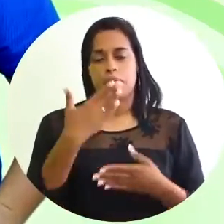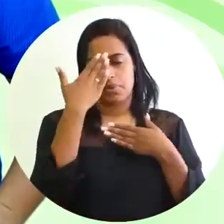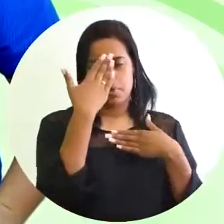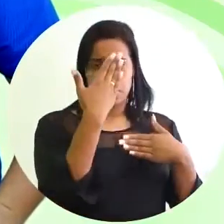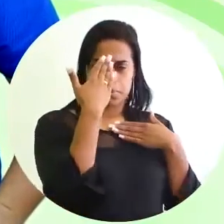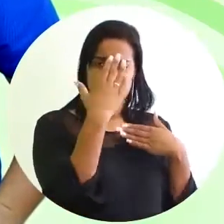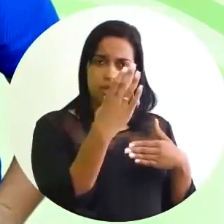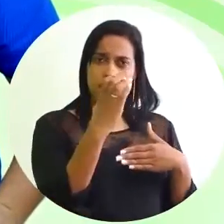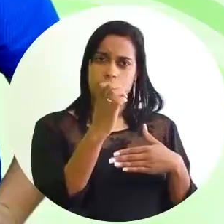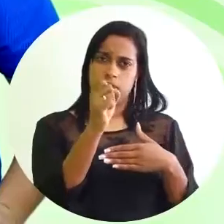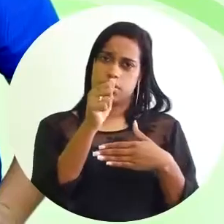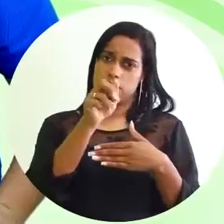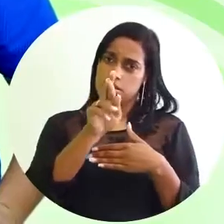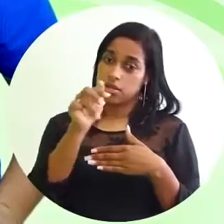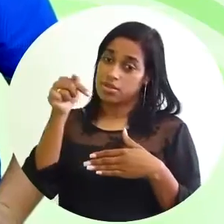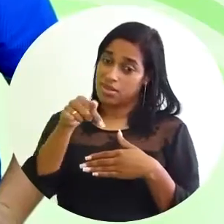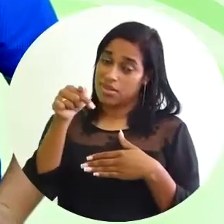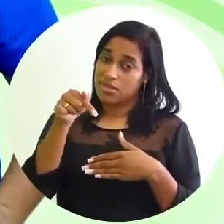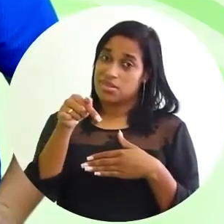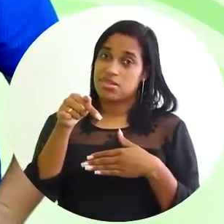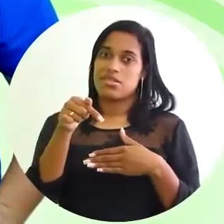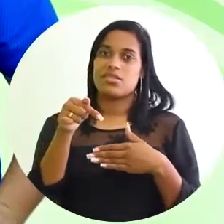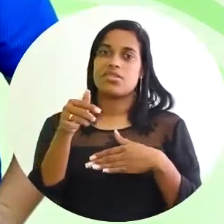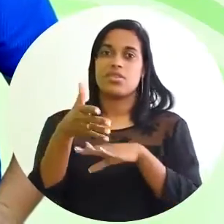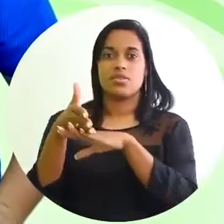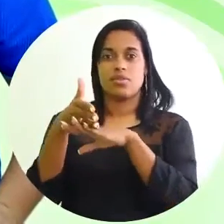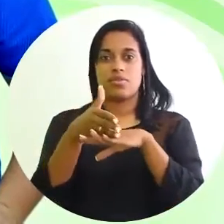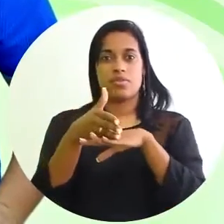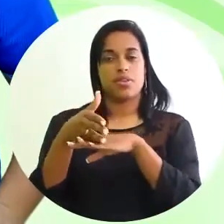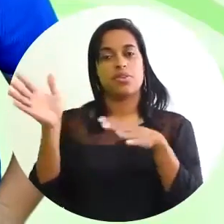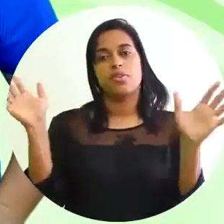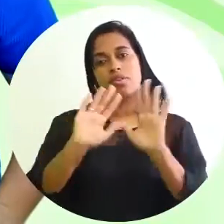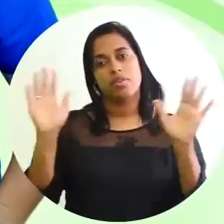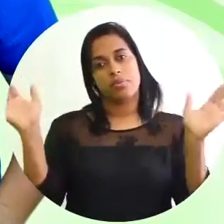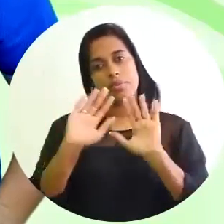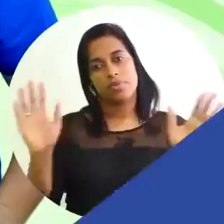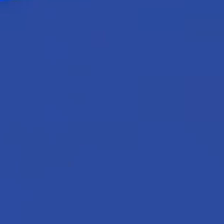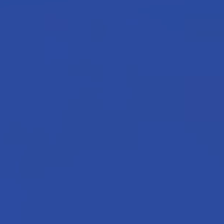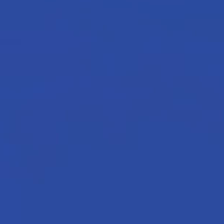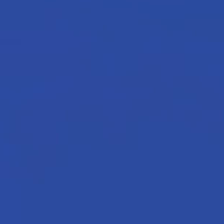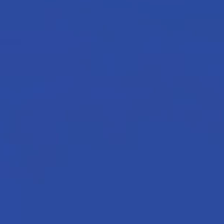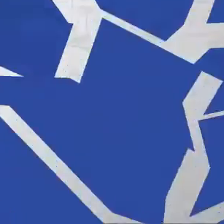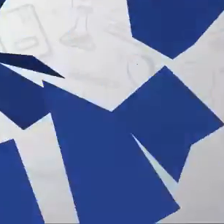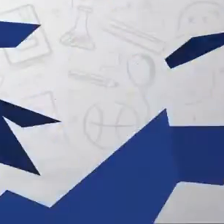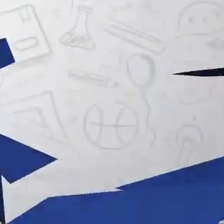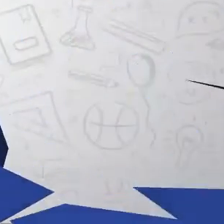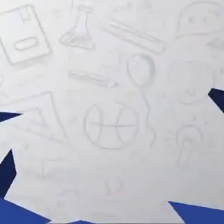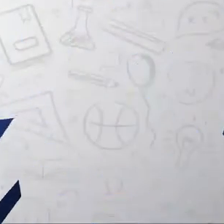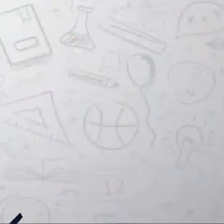Muito obrigada, César. Esse foi o nosso vídeo sobre gamificação e até a próxima.